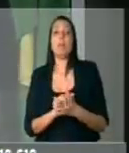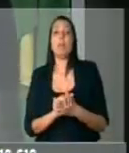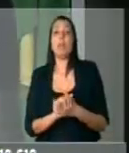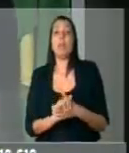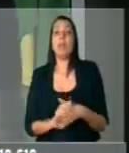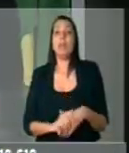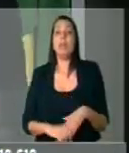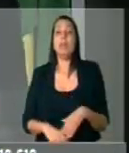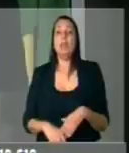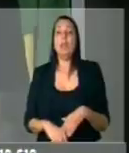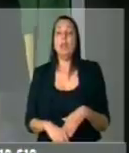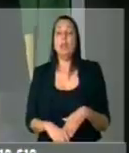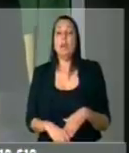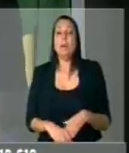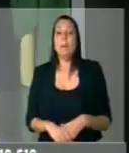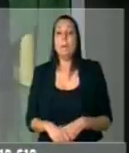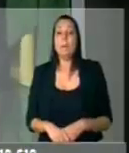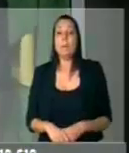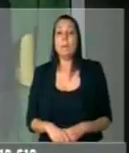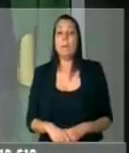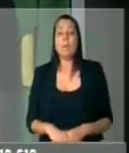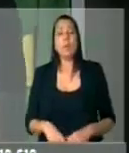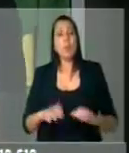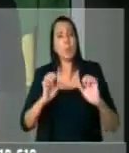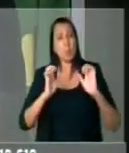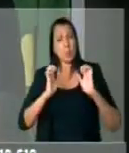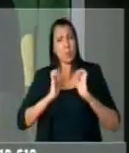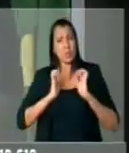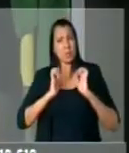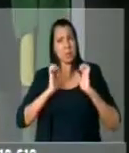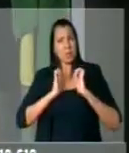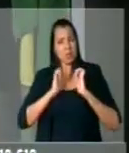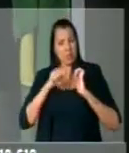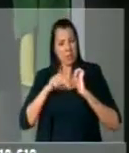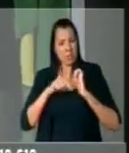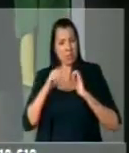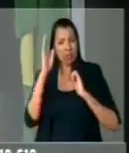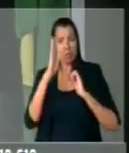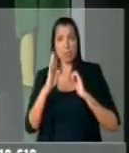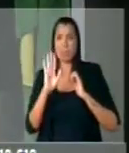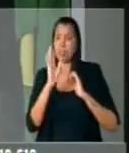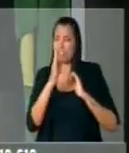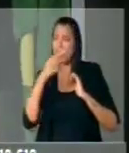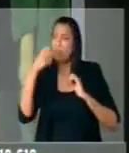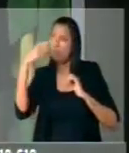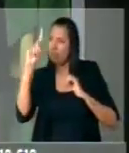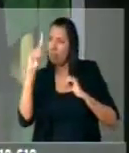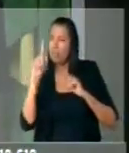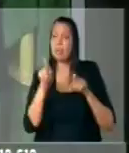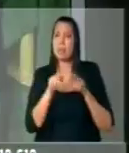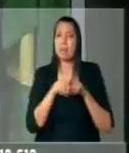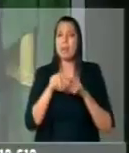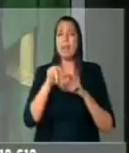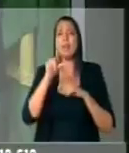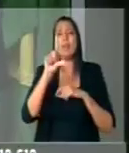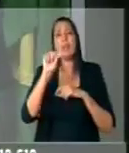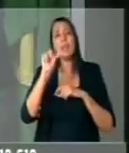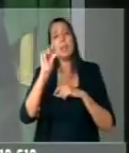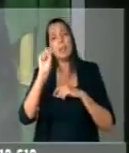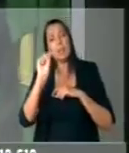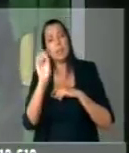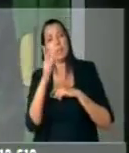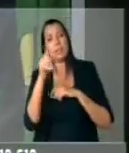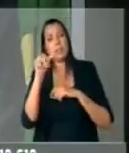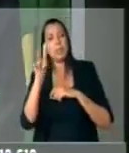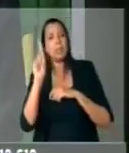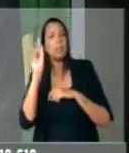Segunda, o rico, muito rico no Brasil, já vai para Atlantic City, Las Vegas, vai para os